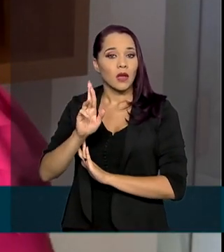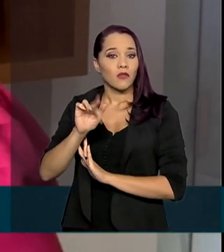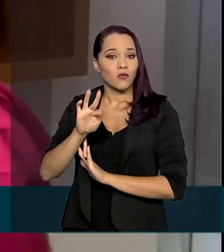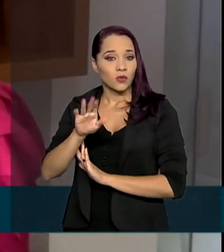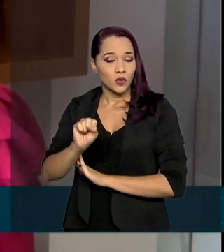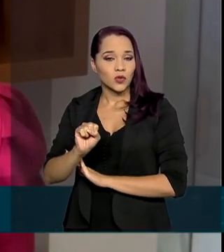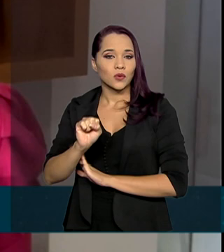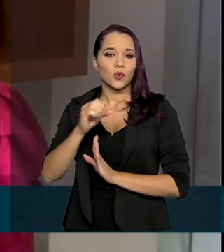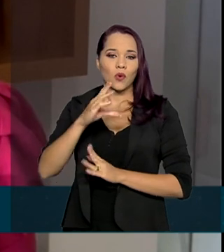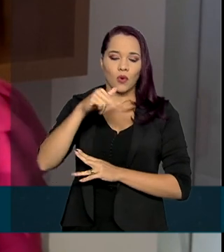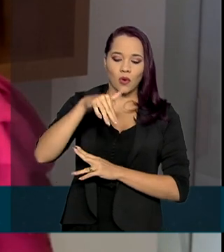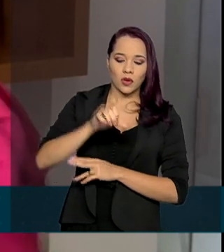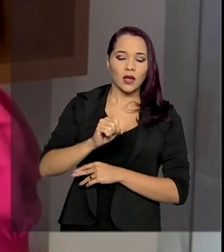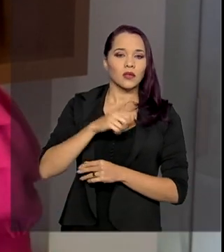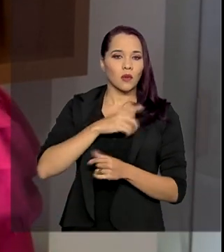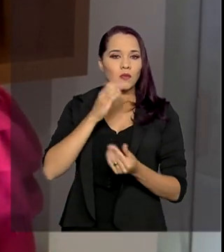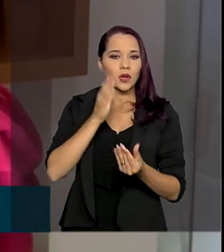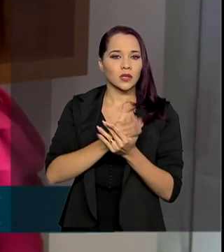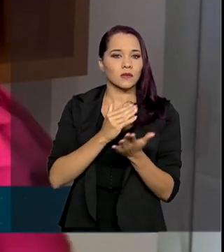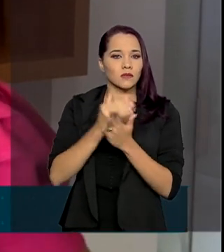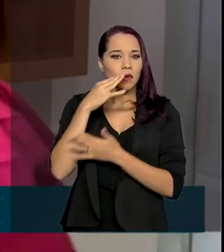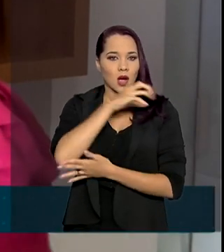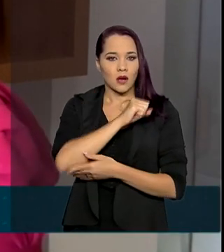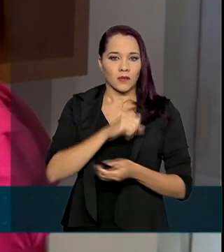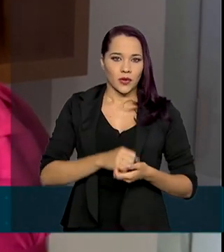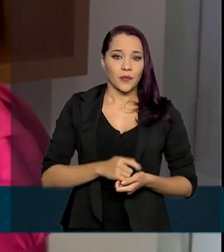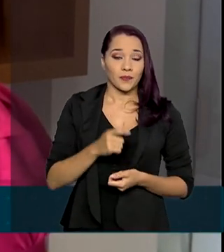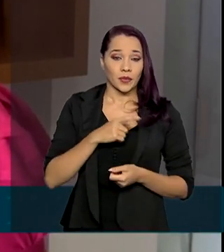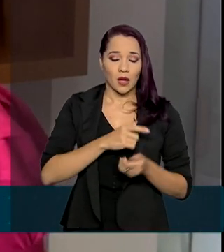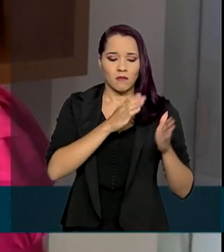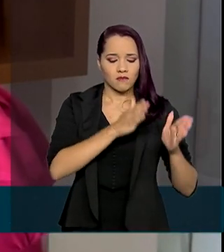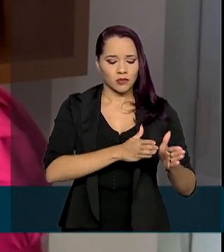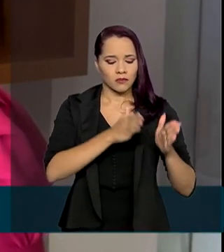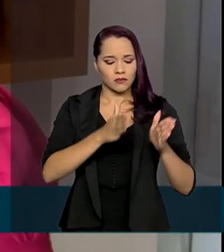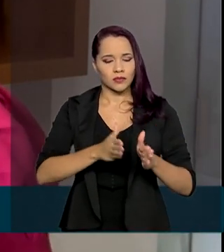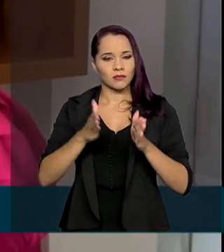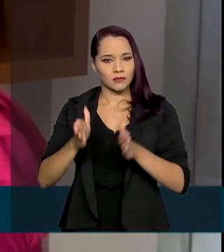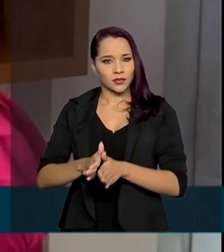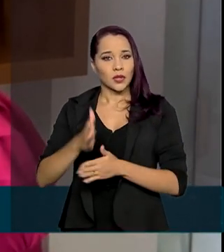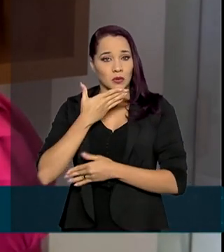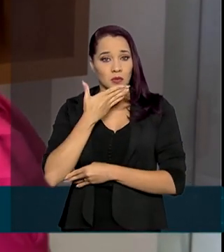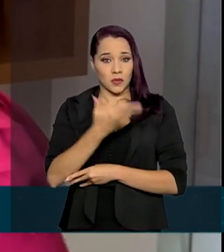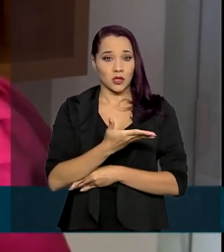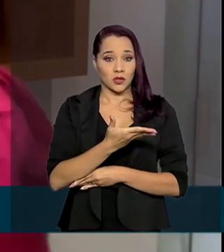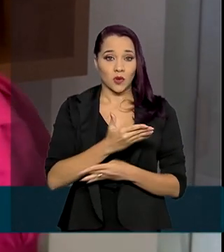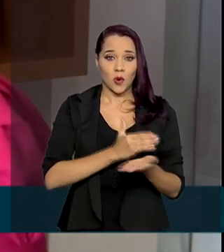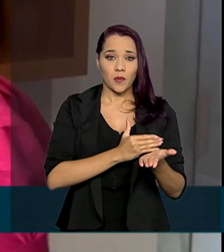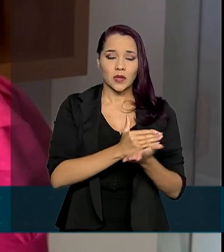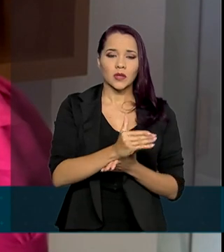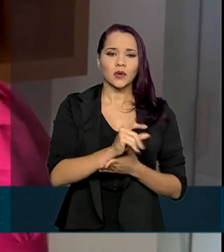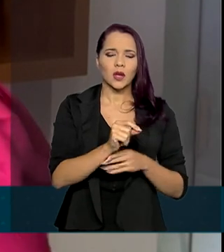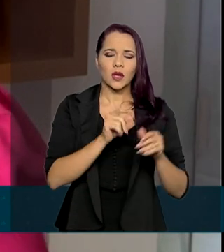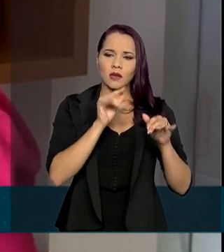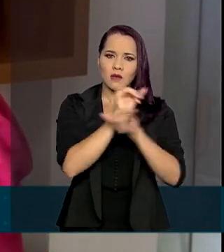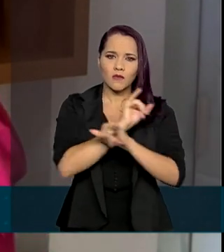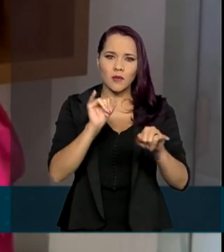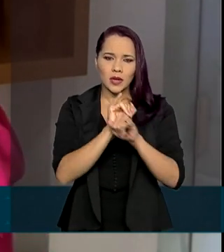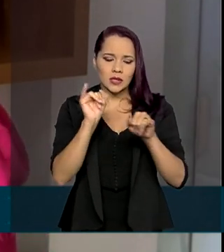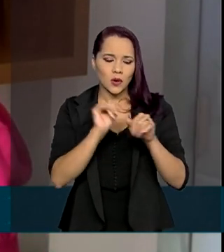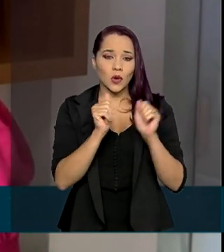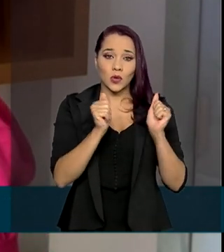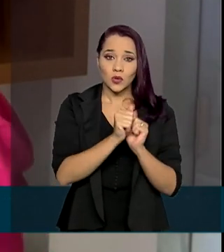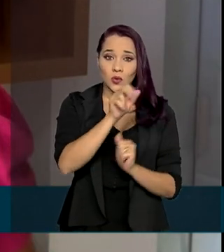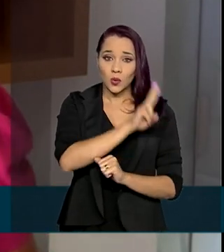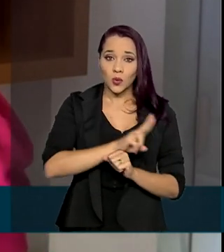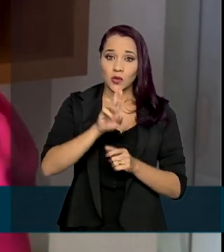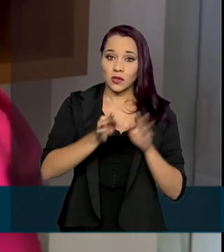processo mais ágil. Adotou a votação em bloco desses pedidos a partir do cruzamento de dados com o uso